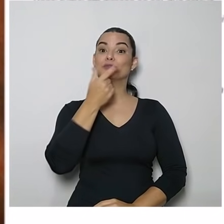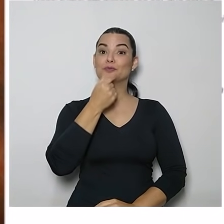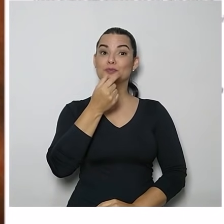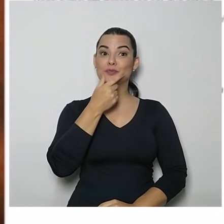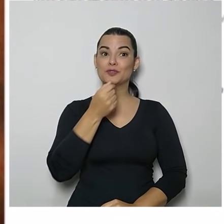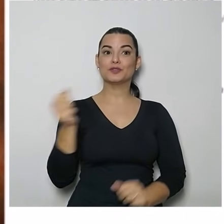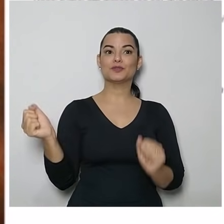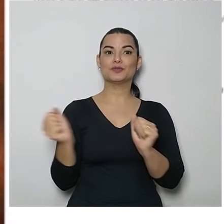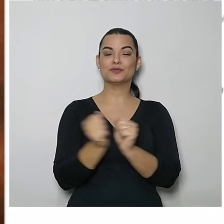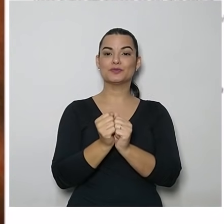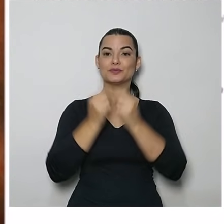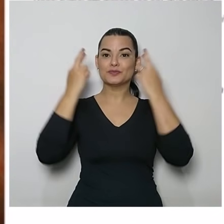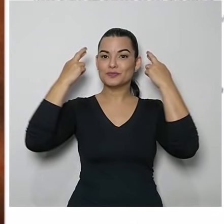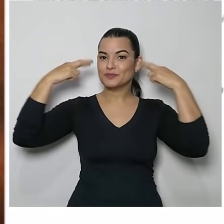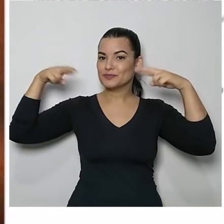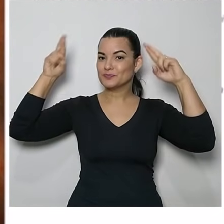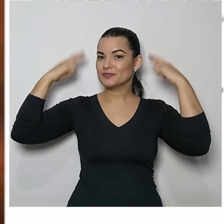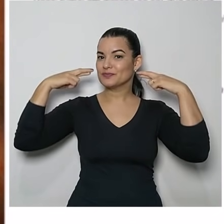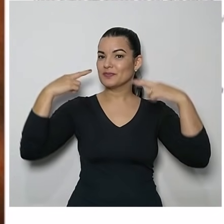Menino com Carneiro,